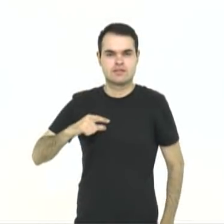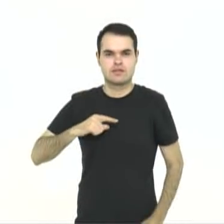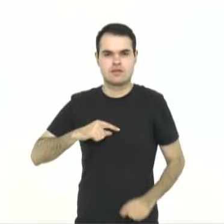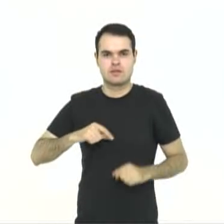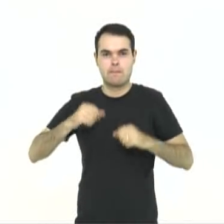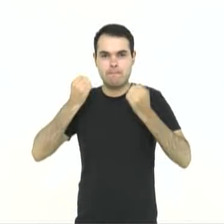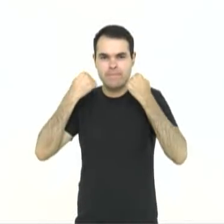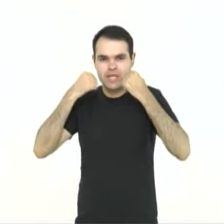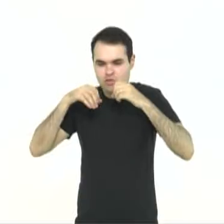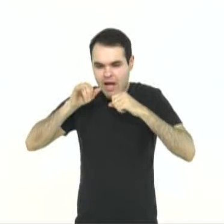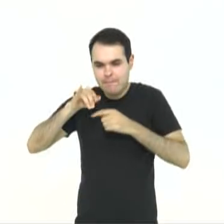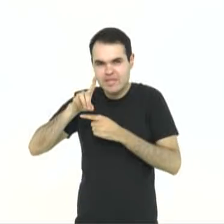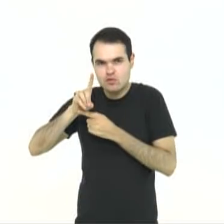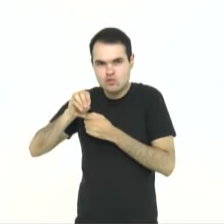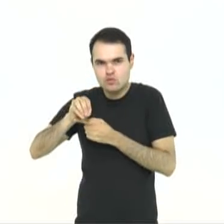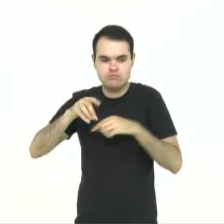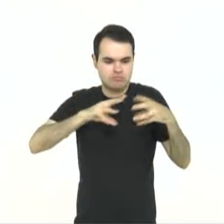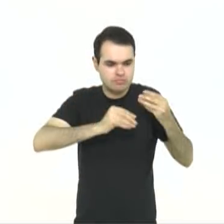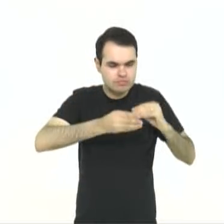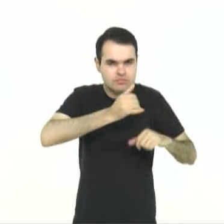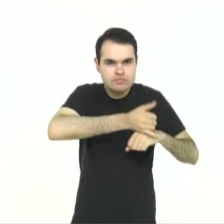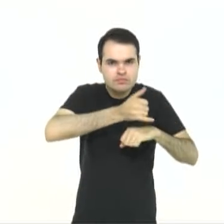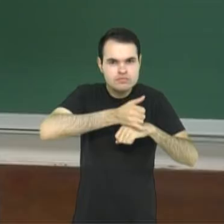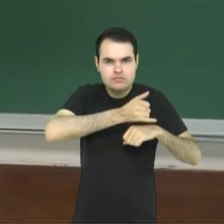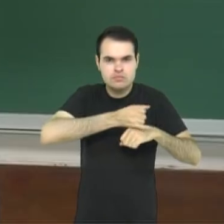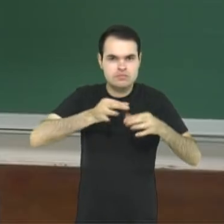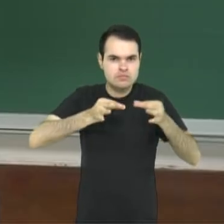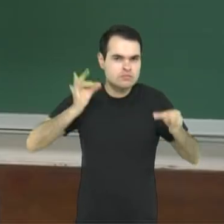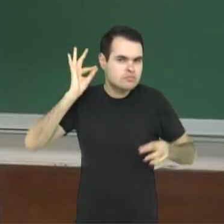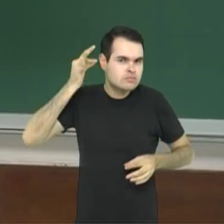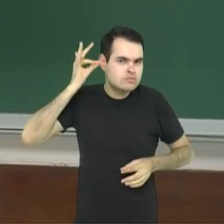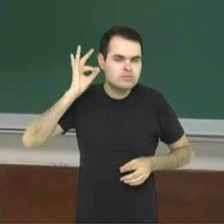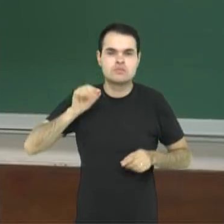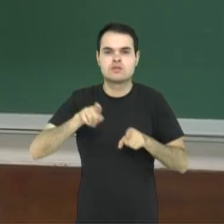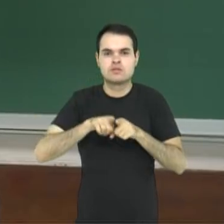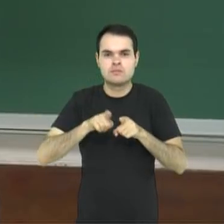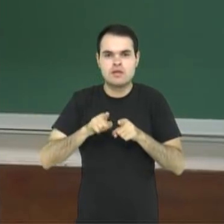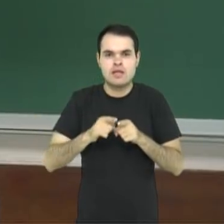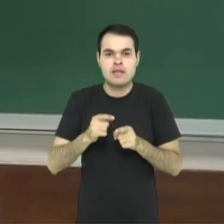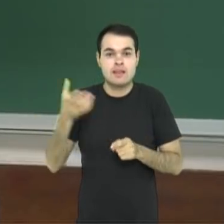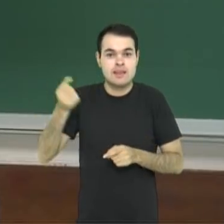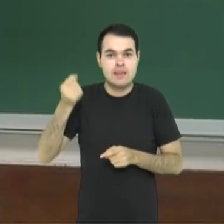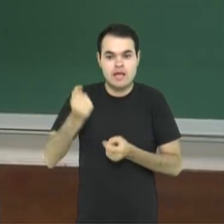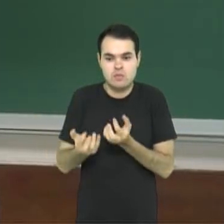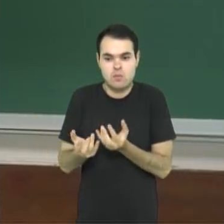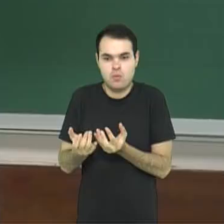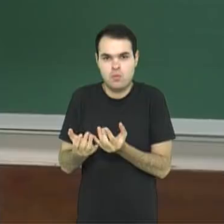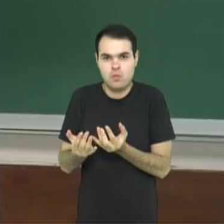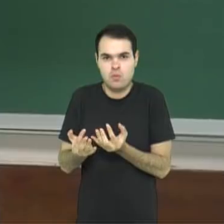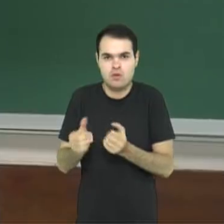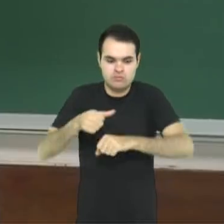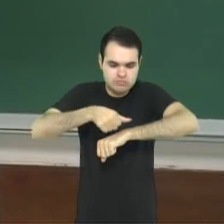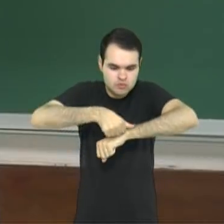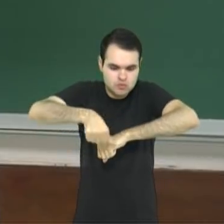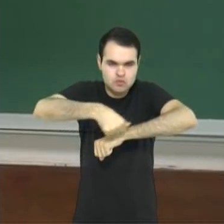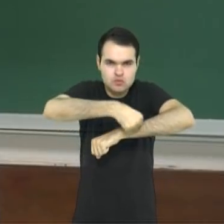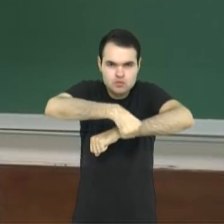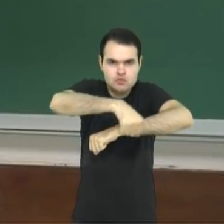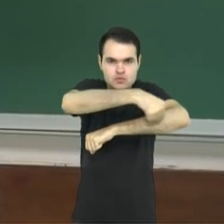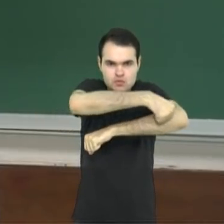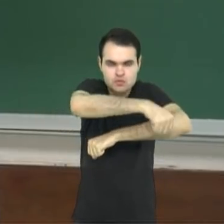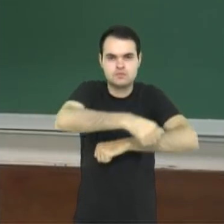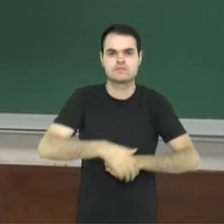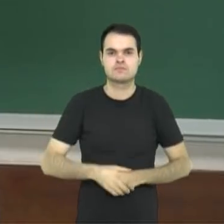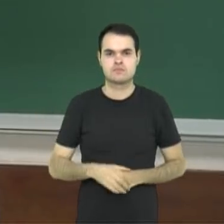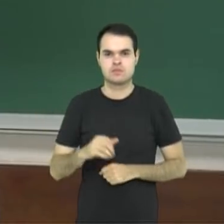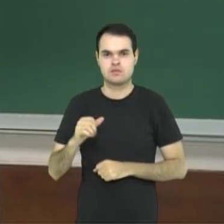milho, lã de aço, eu já tinha falado, hastes flexíveis, leite fermentado. e curativo adesivo, né? Então a gente troca ali